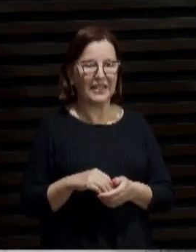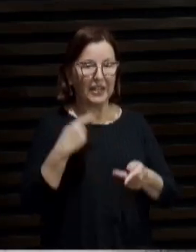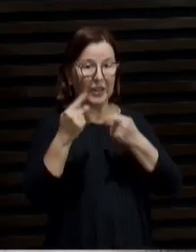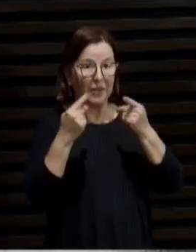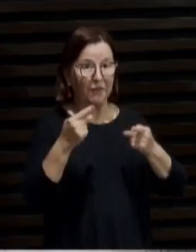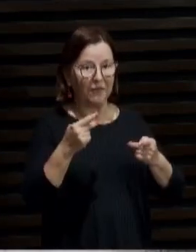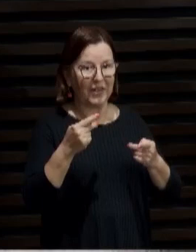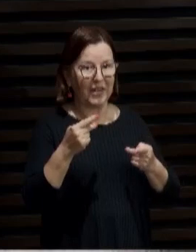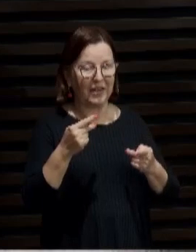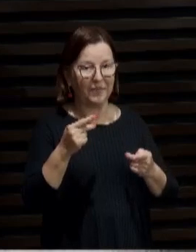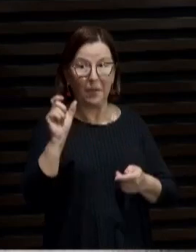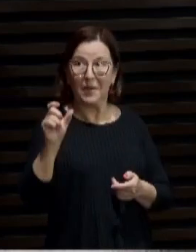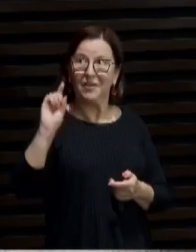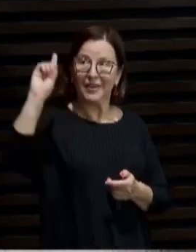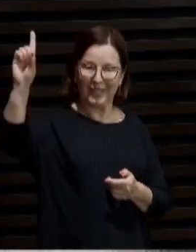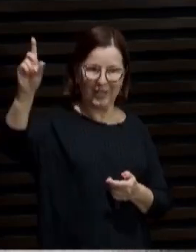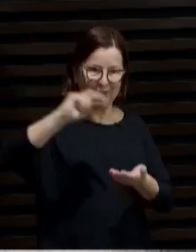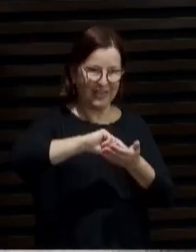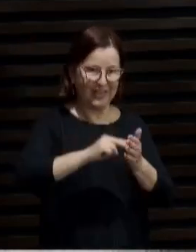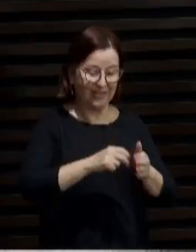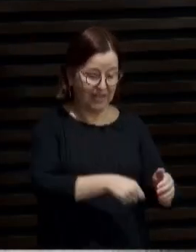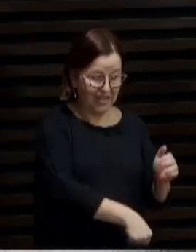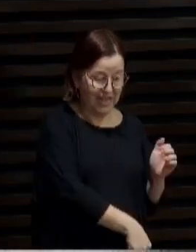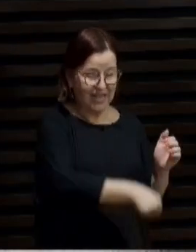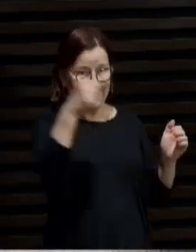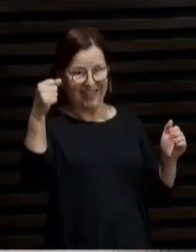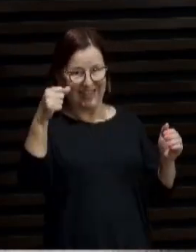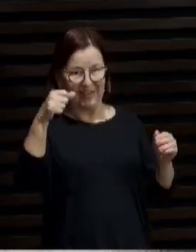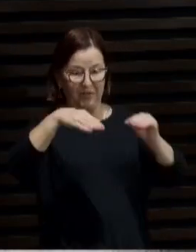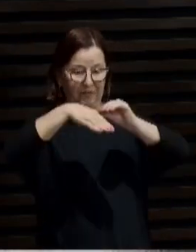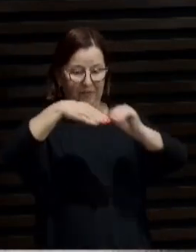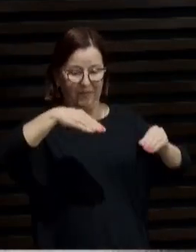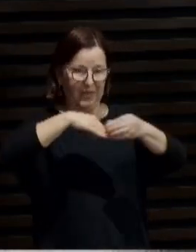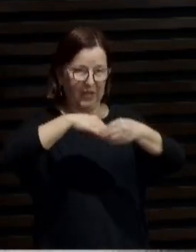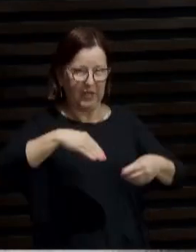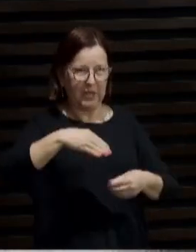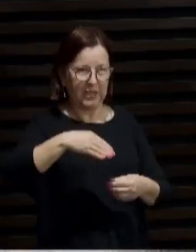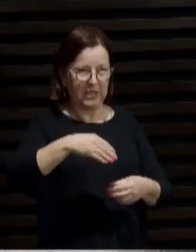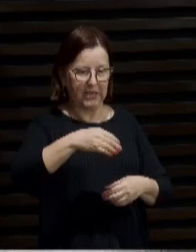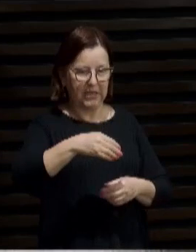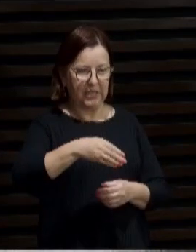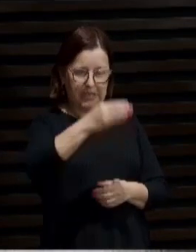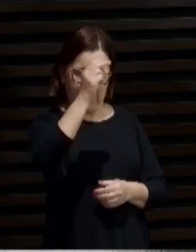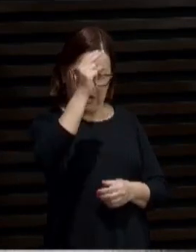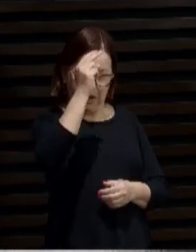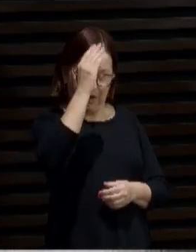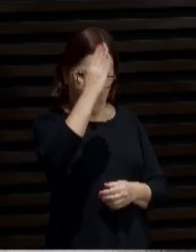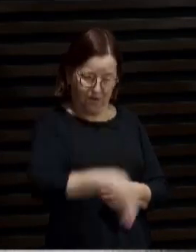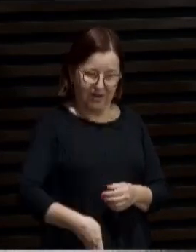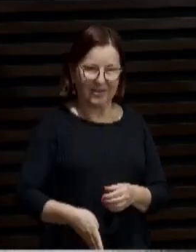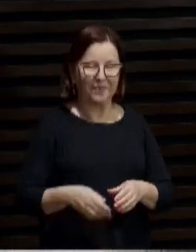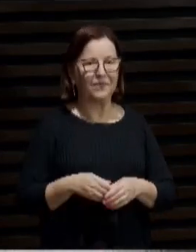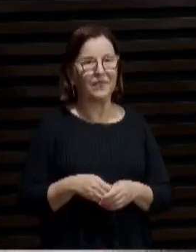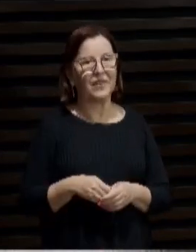a palavra, ela é espada de dois gumes, ou seja, a adaga. E ela corta, ali ele está falando do sacrifício, talvez você nunca tenha se